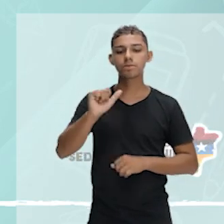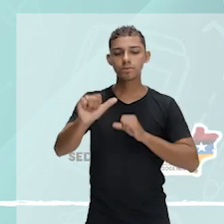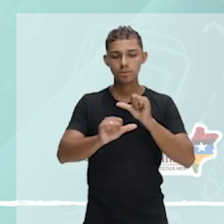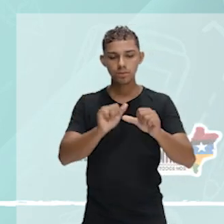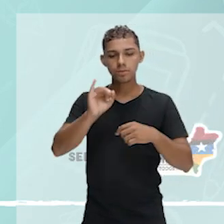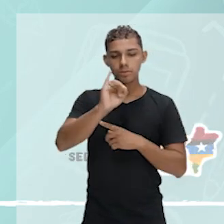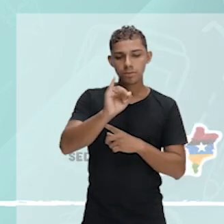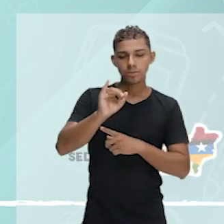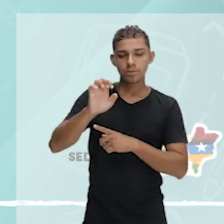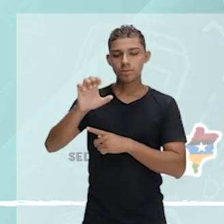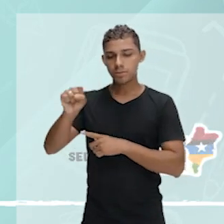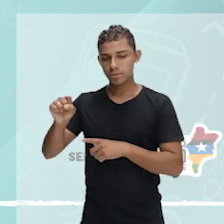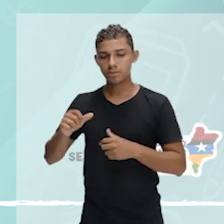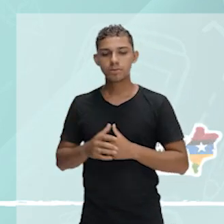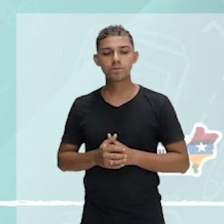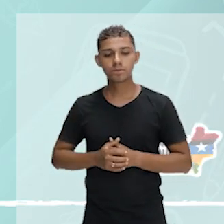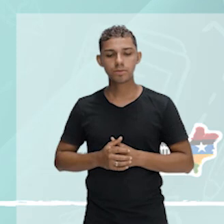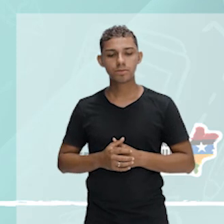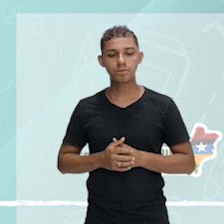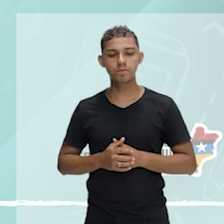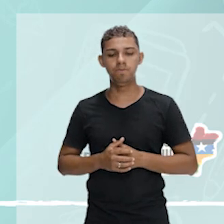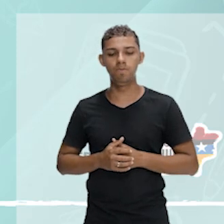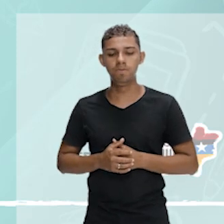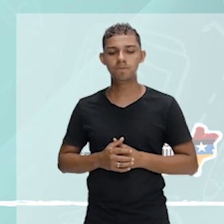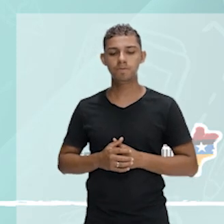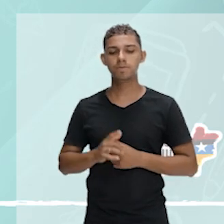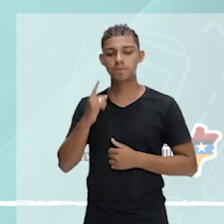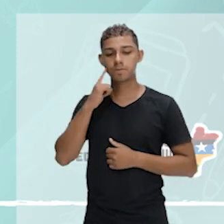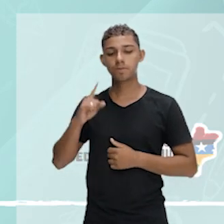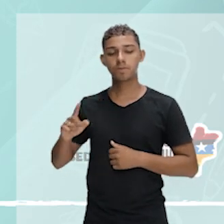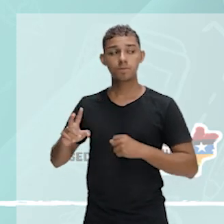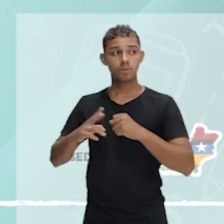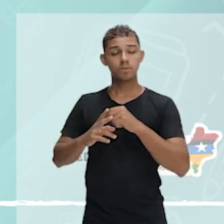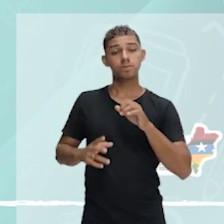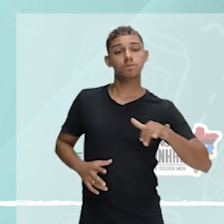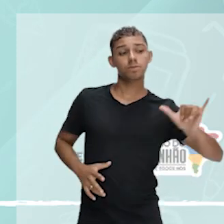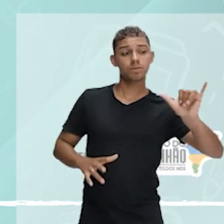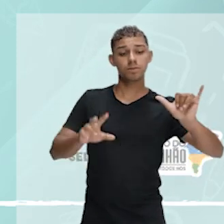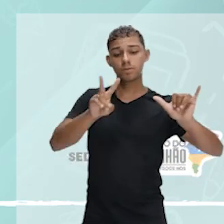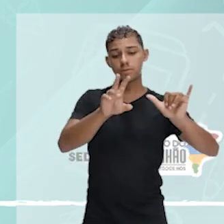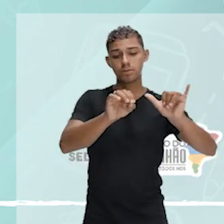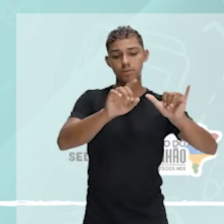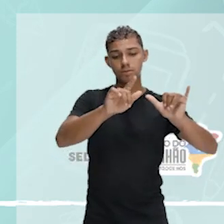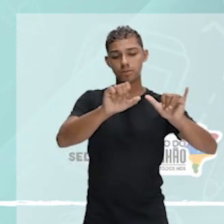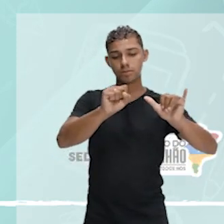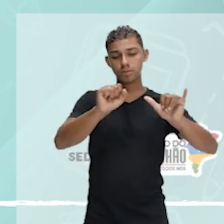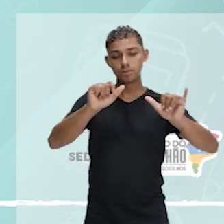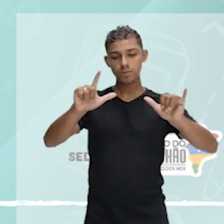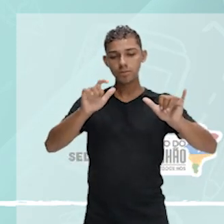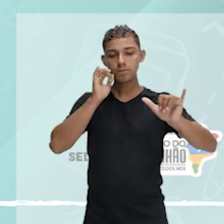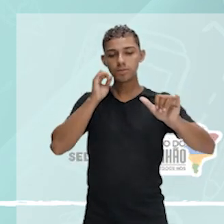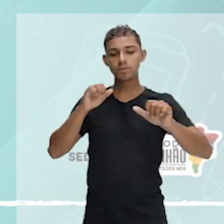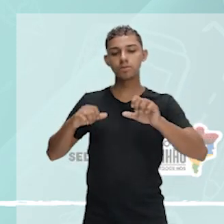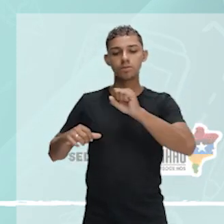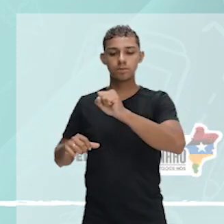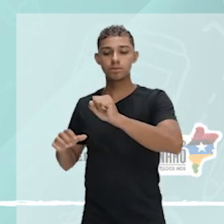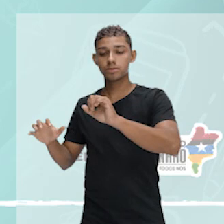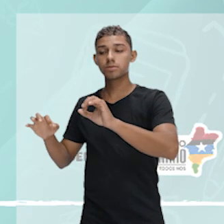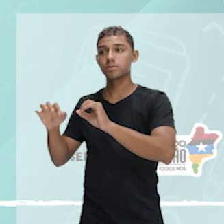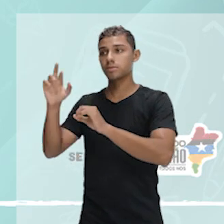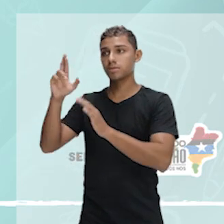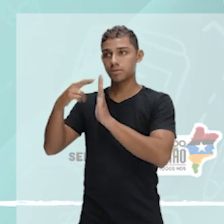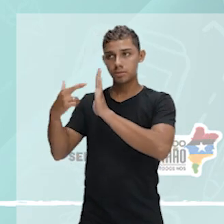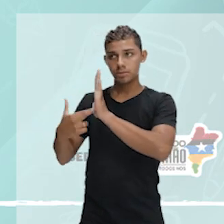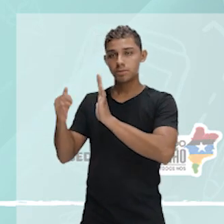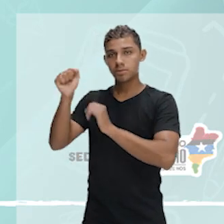e acrescenta o ES. E o Y precedido de vogal, só acrescentar o S no final. Segue a regra geral,